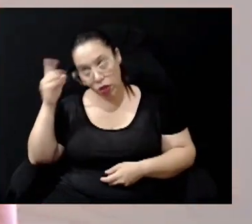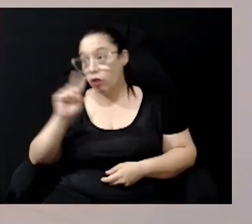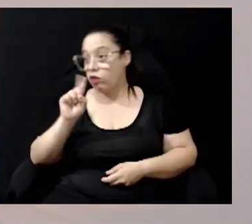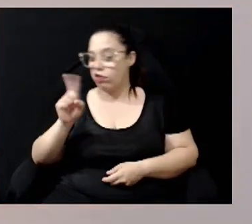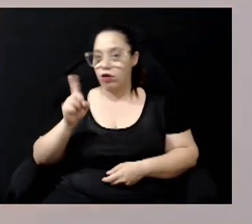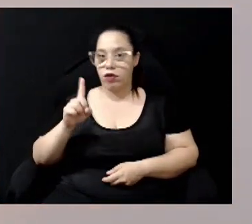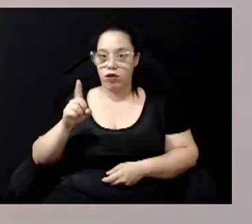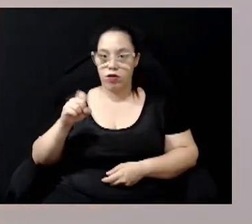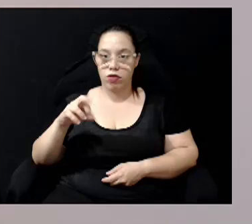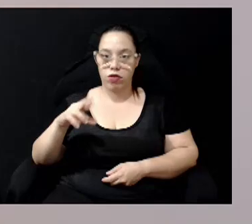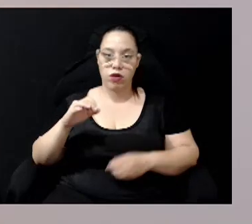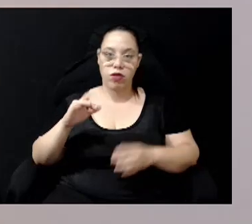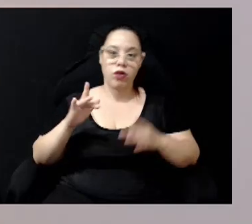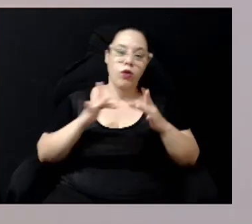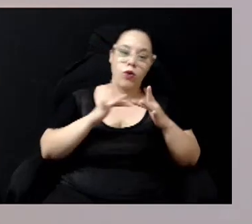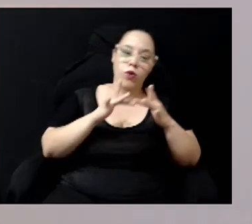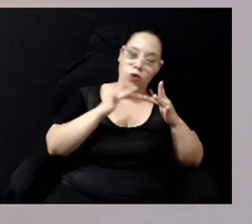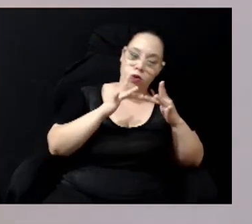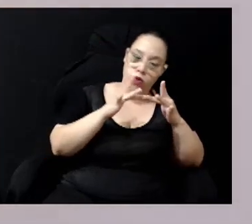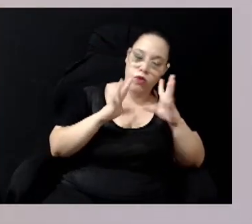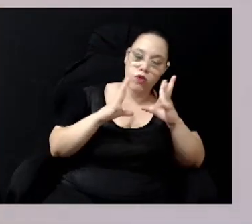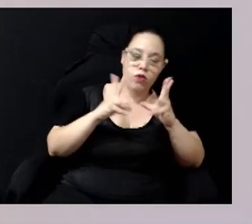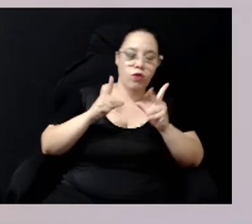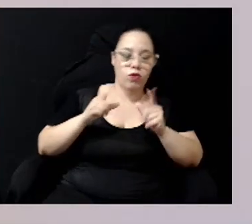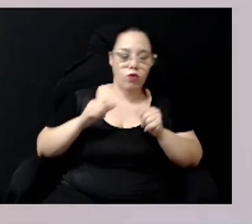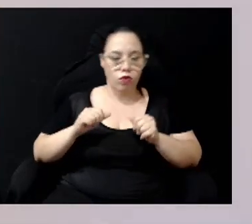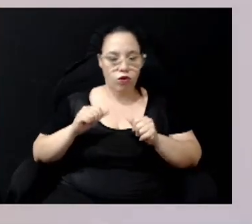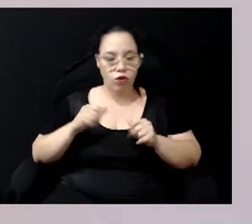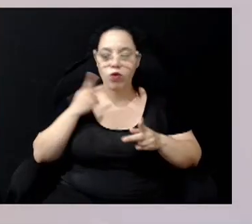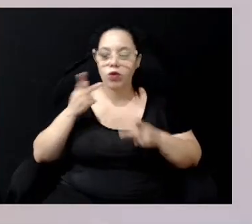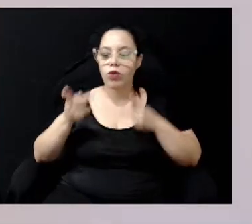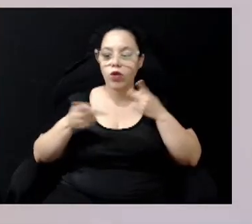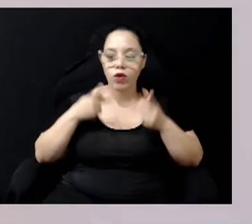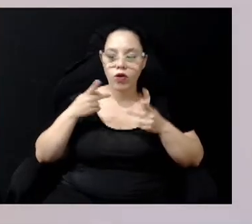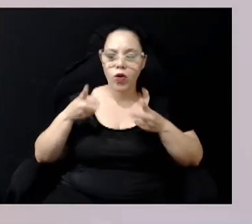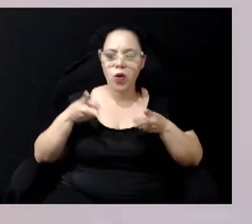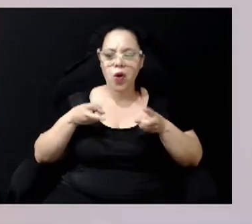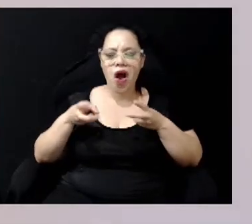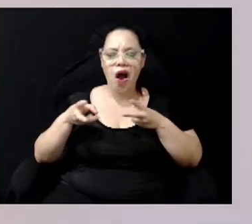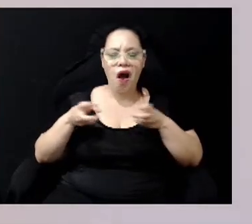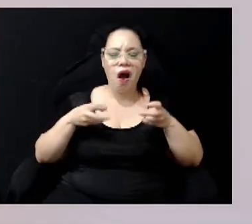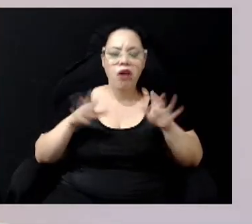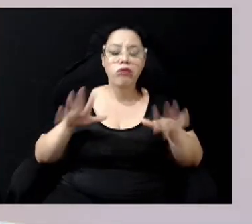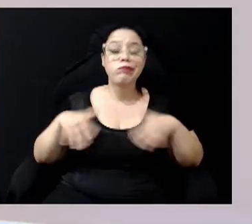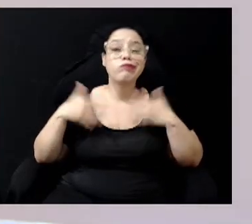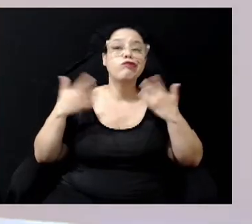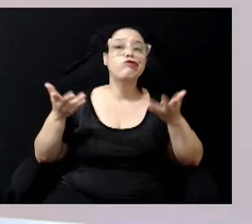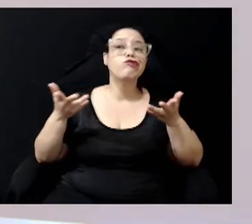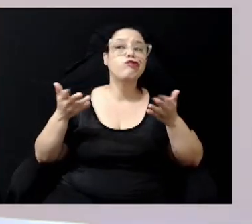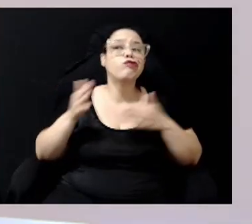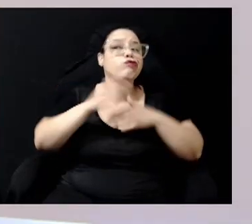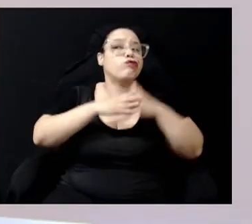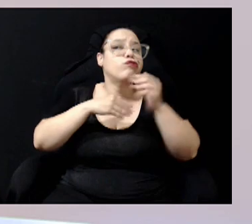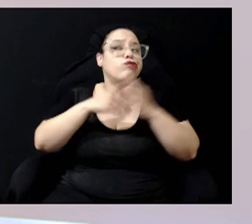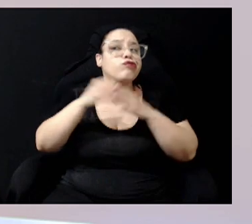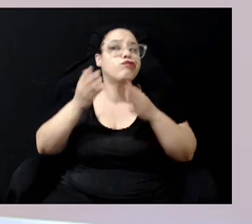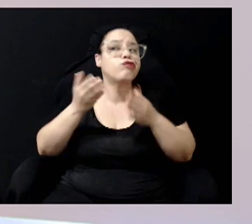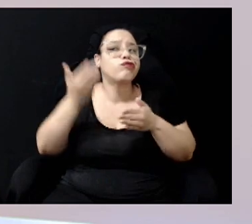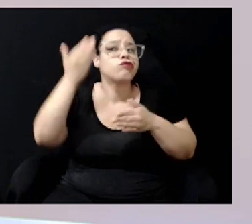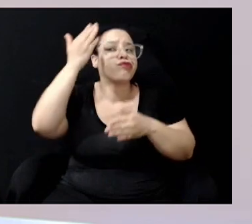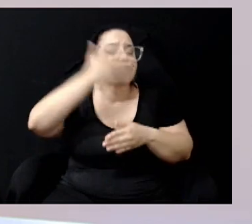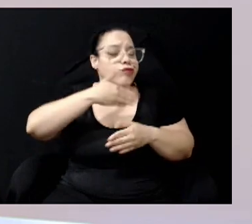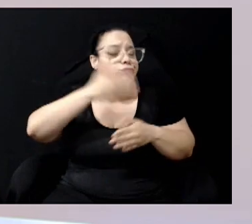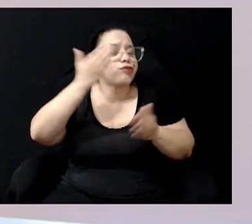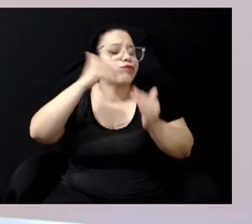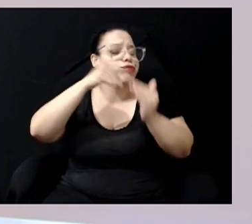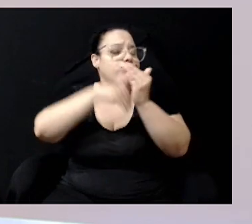em contato com tudo que a gente vai conversando e vai percebendo quais são as dinâmicas ocultas que estão